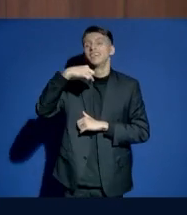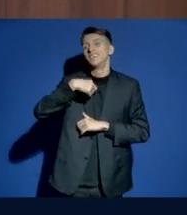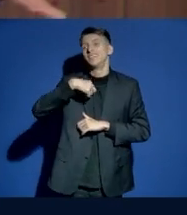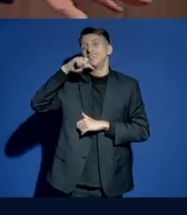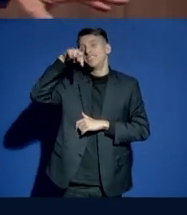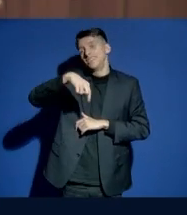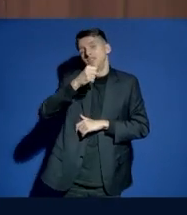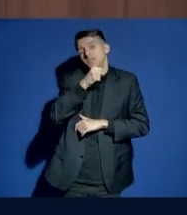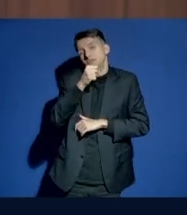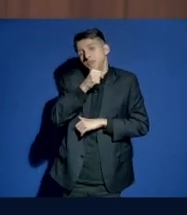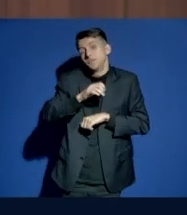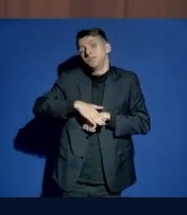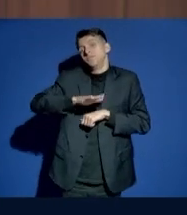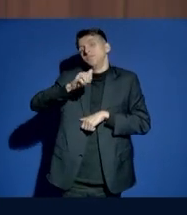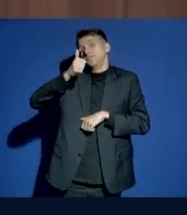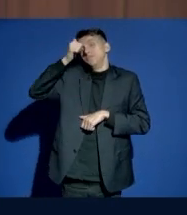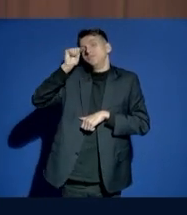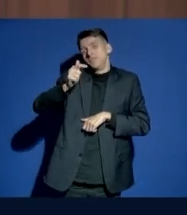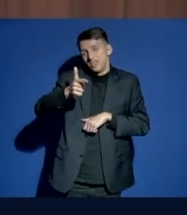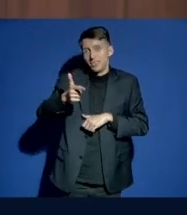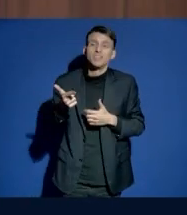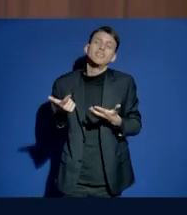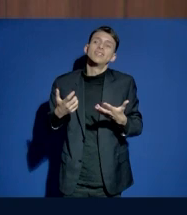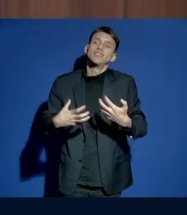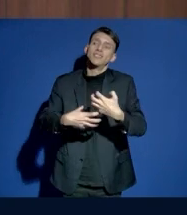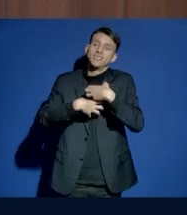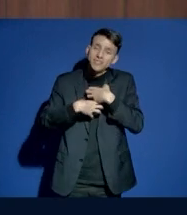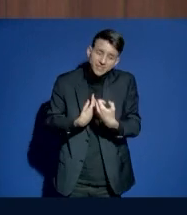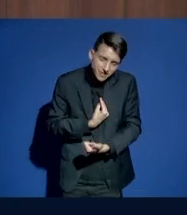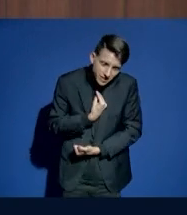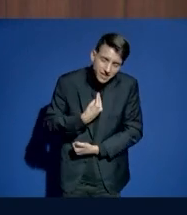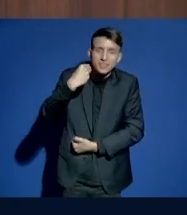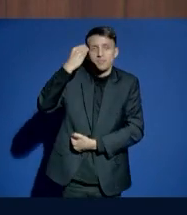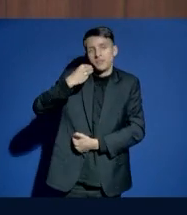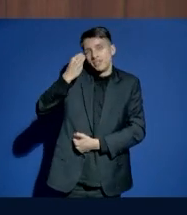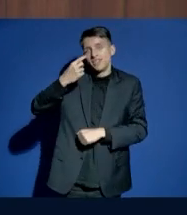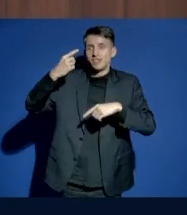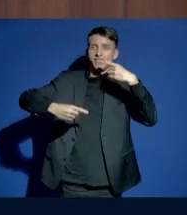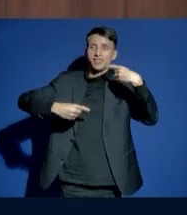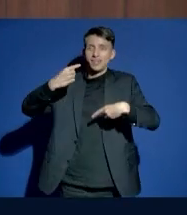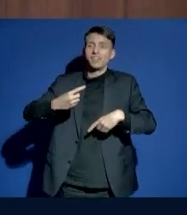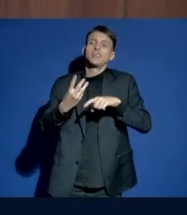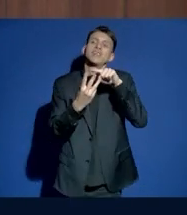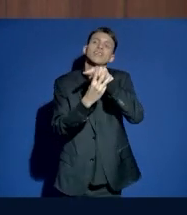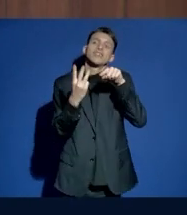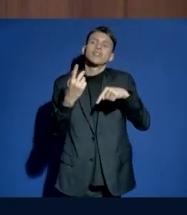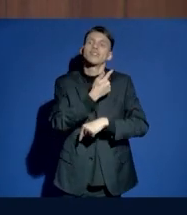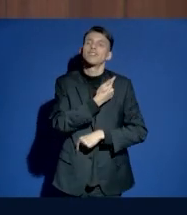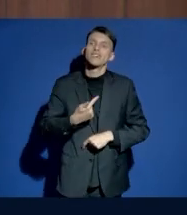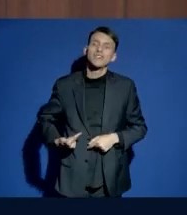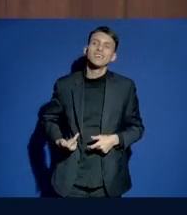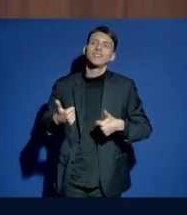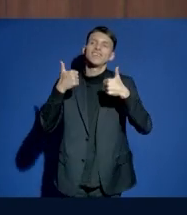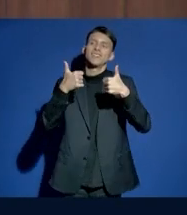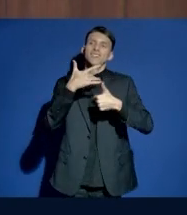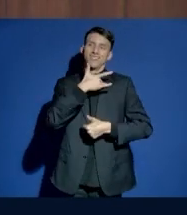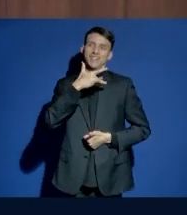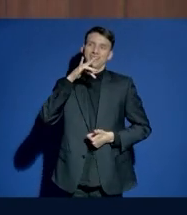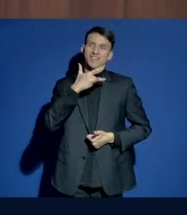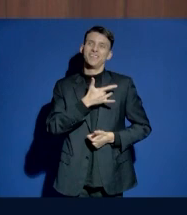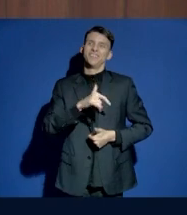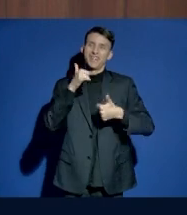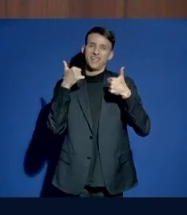o mais idoso dos três Tá certo com o maior vida na área política mas vocês viram que tem três Governador aqui que vale a pena acreditar